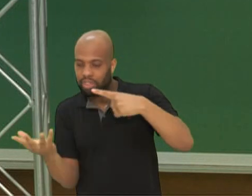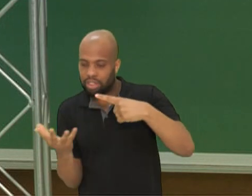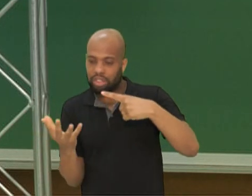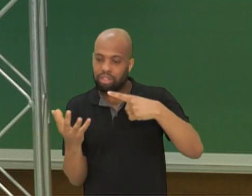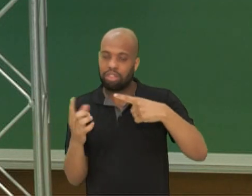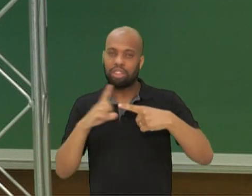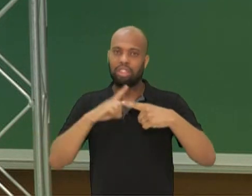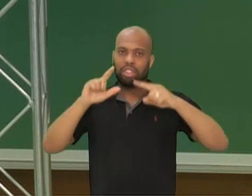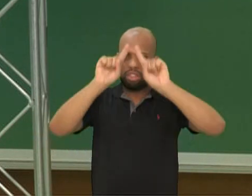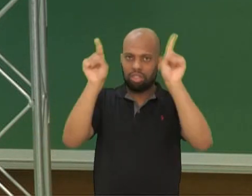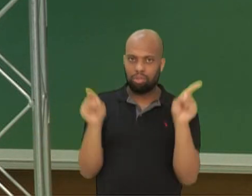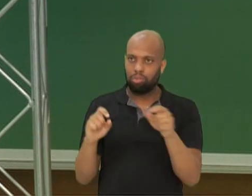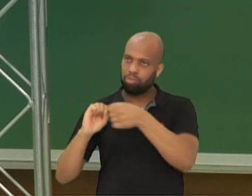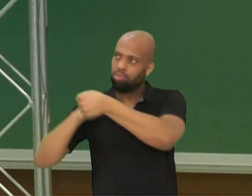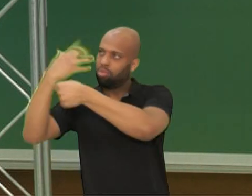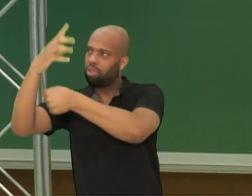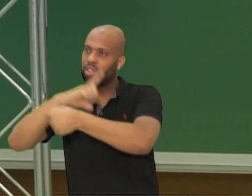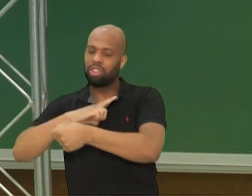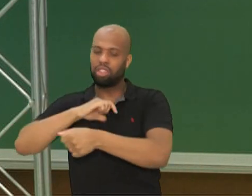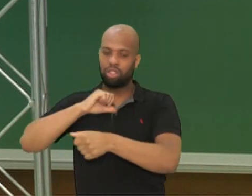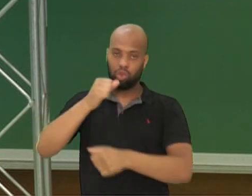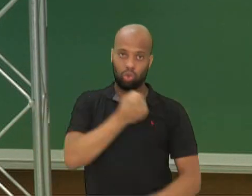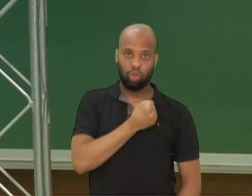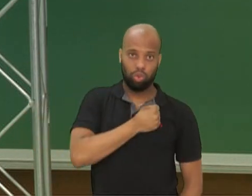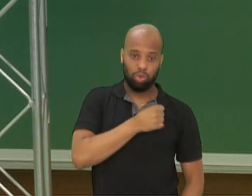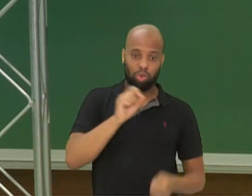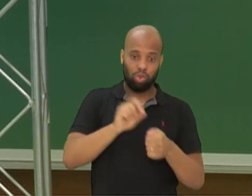mínimos detalhes para você compreender essa solução.